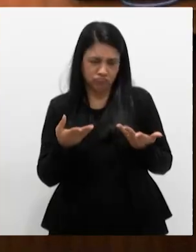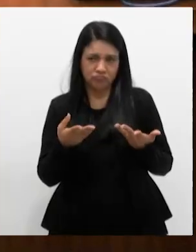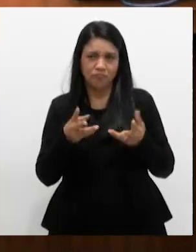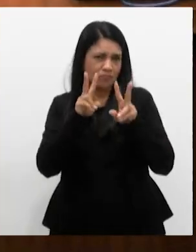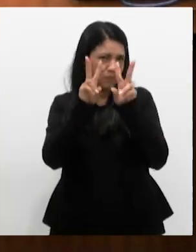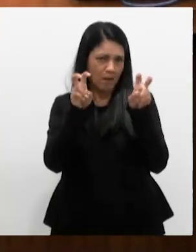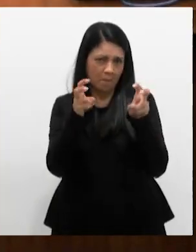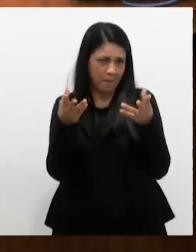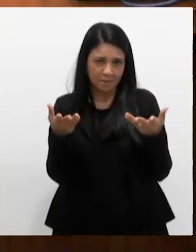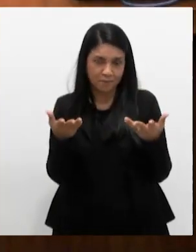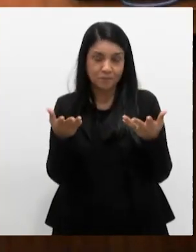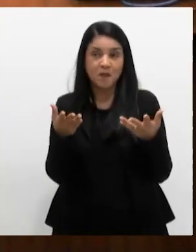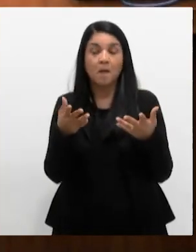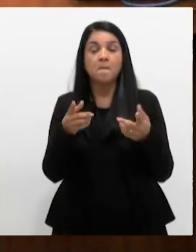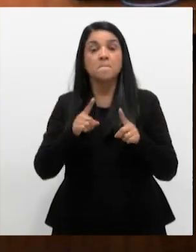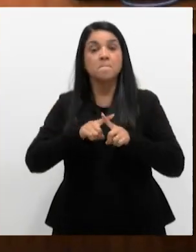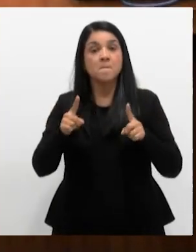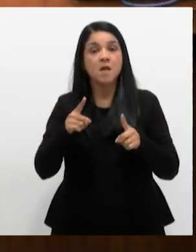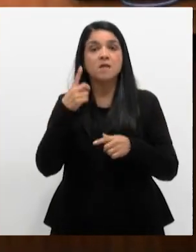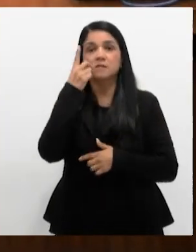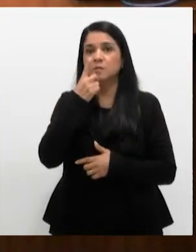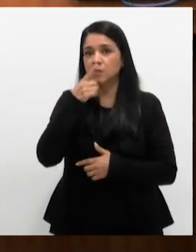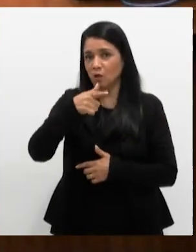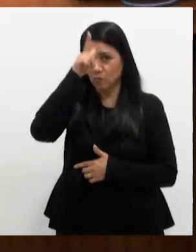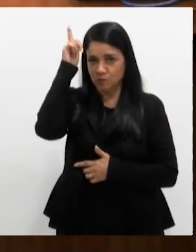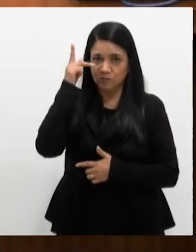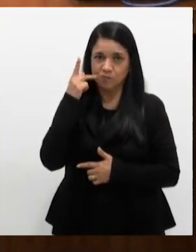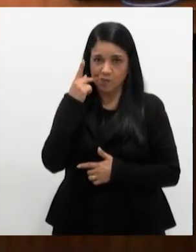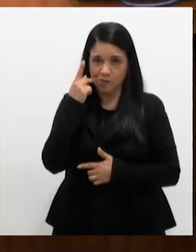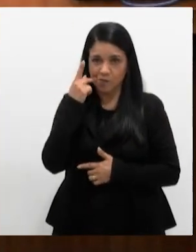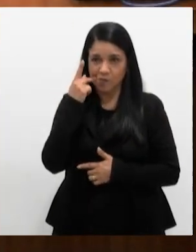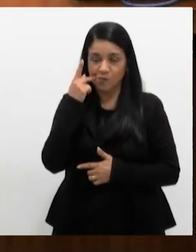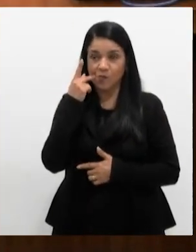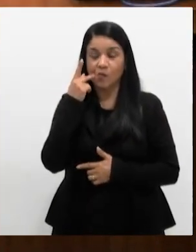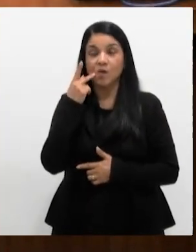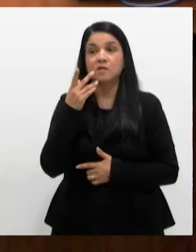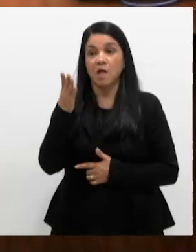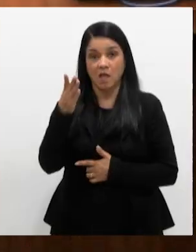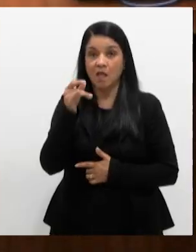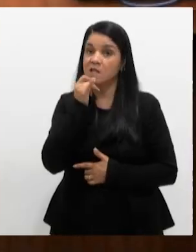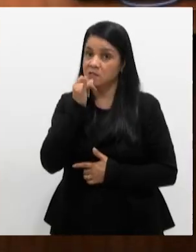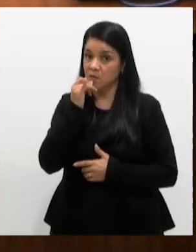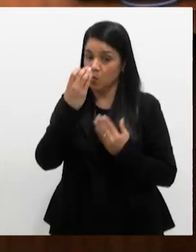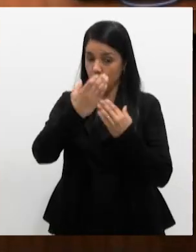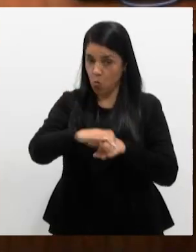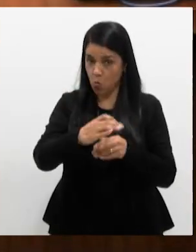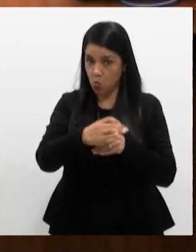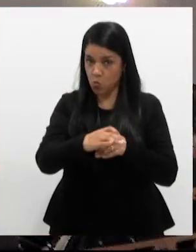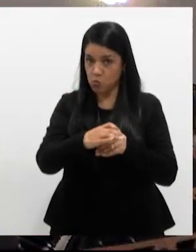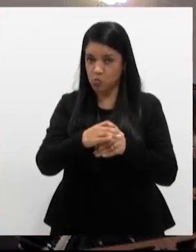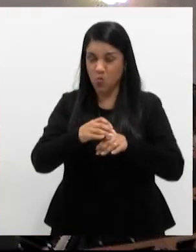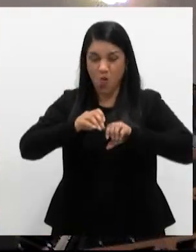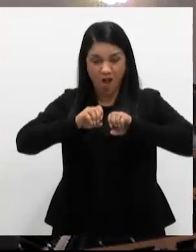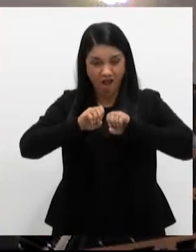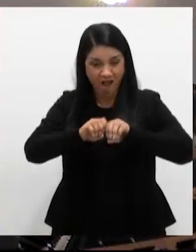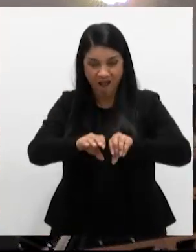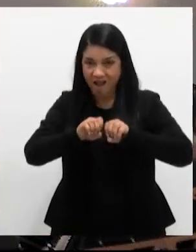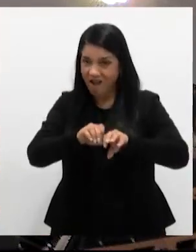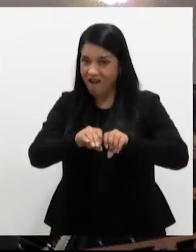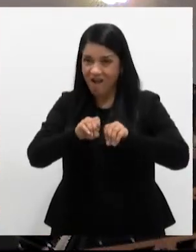parlamento, o verdadeiro Mas parlamento o é deputado Luiz Paulo, e aí o exemplo dos concursos, tem dado uma aula de